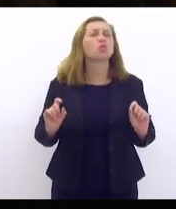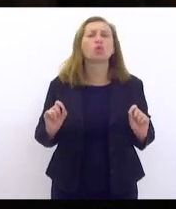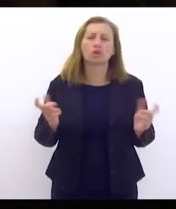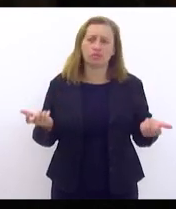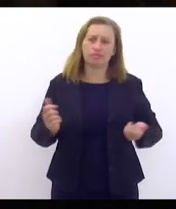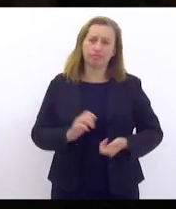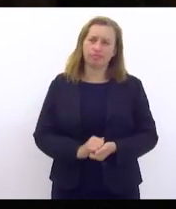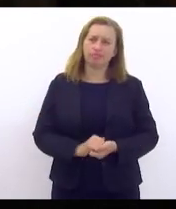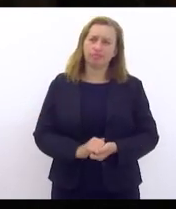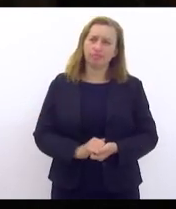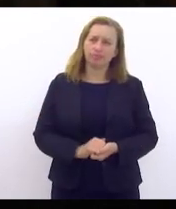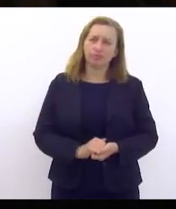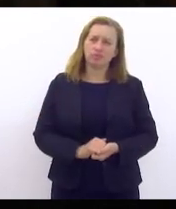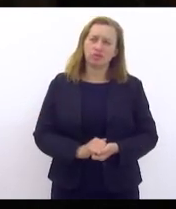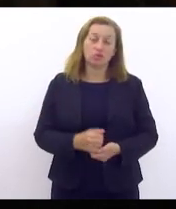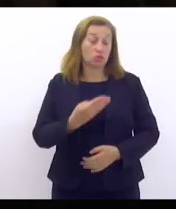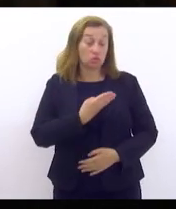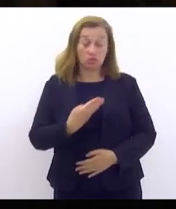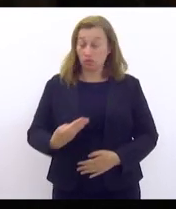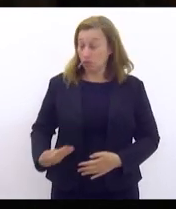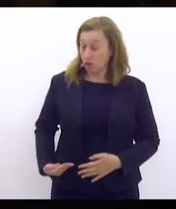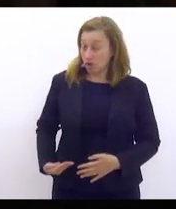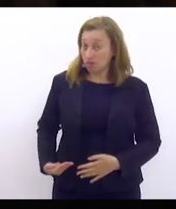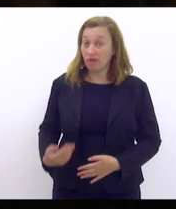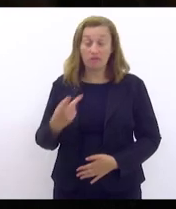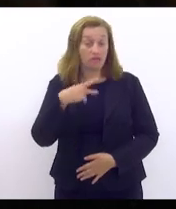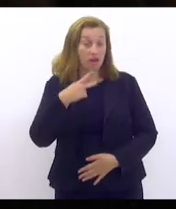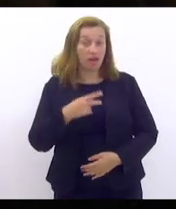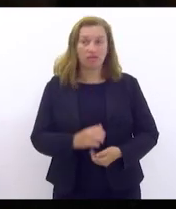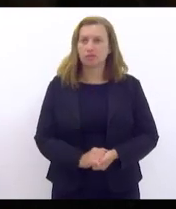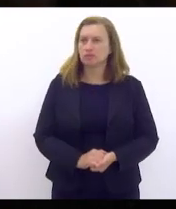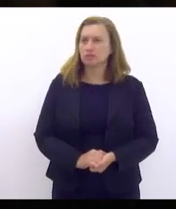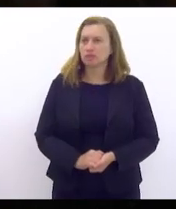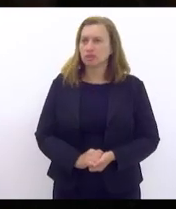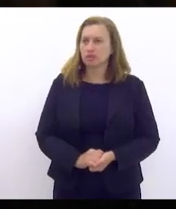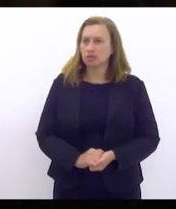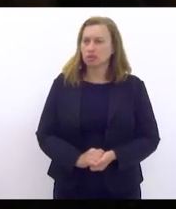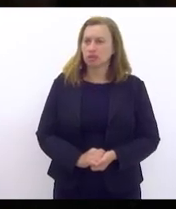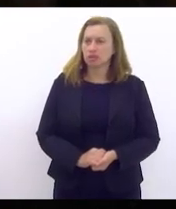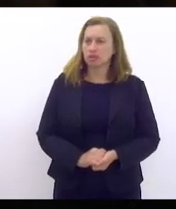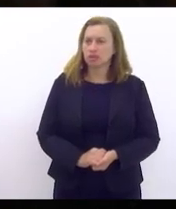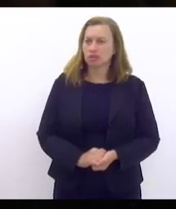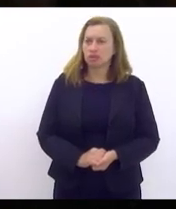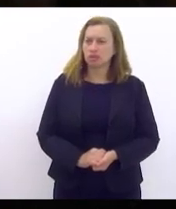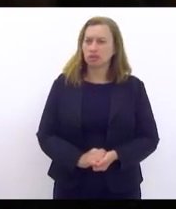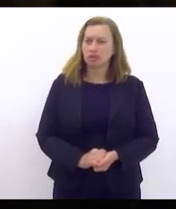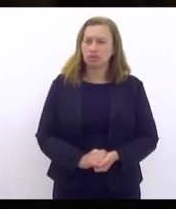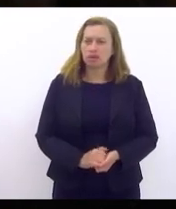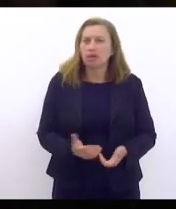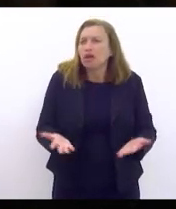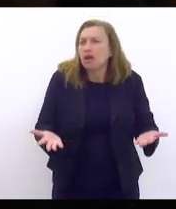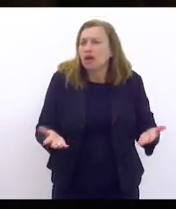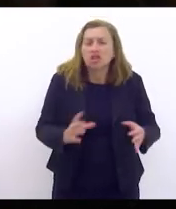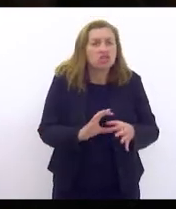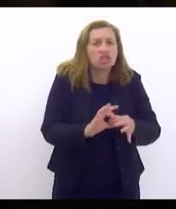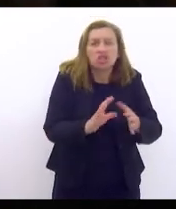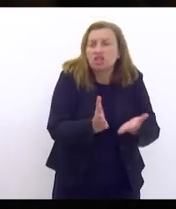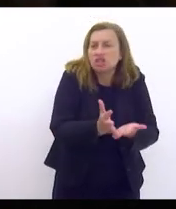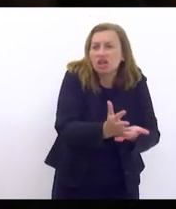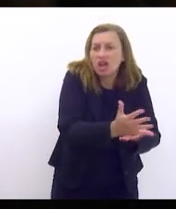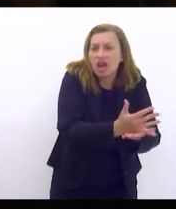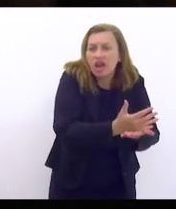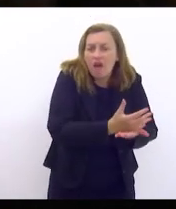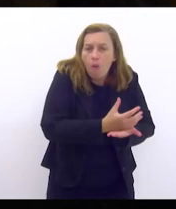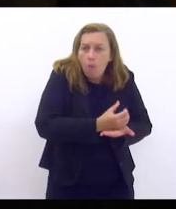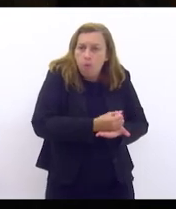discussão os governistas vão dizer o seguinte aí a gente deixa de arrecadar